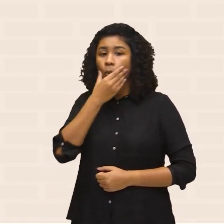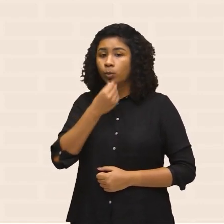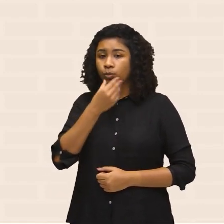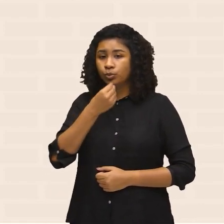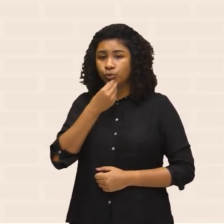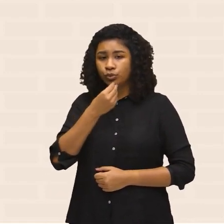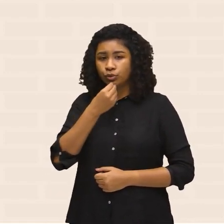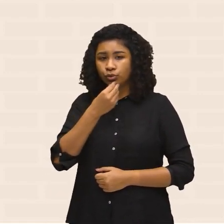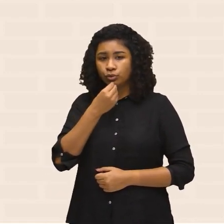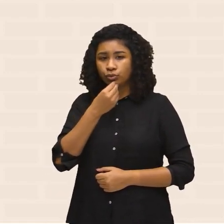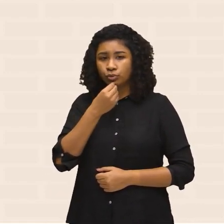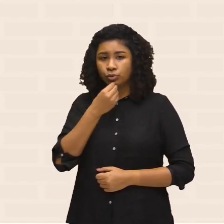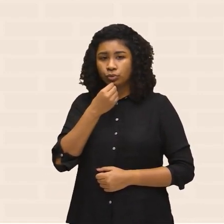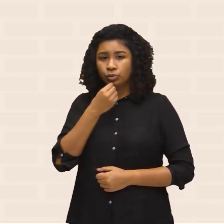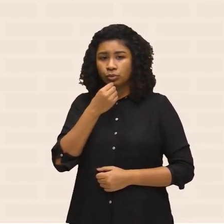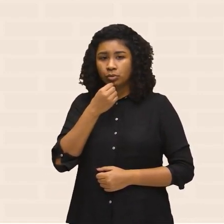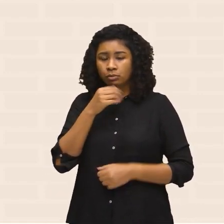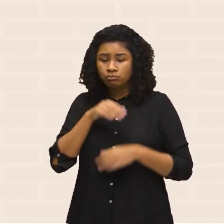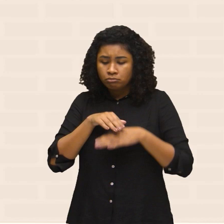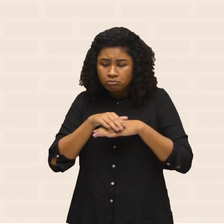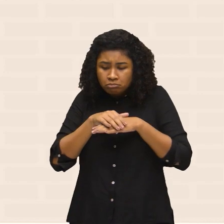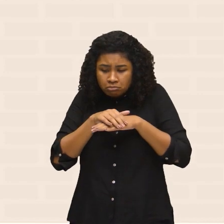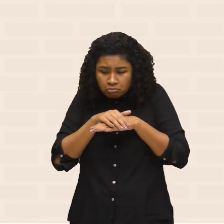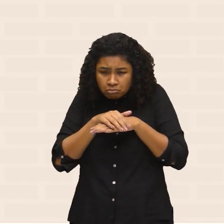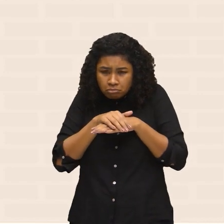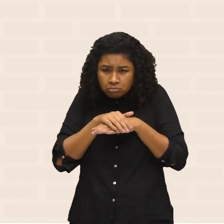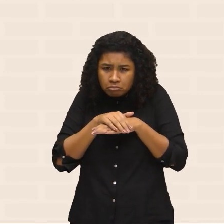criança, né, uma altura acima,